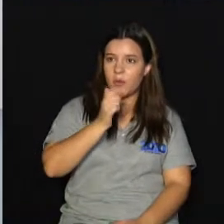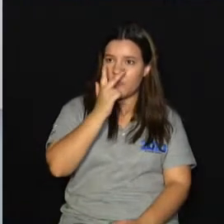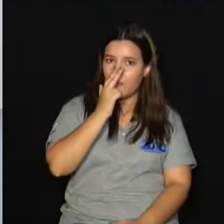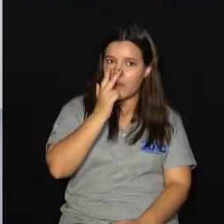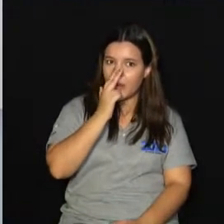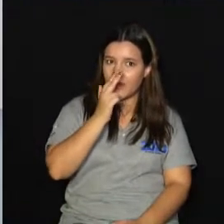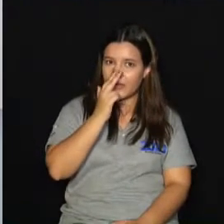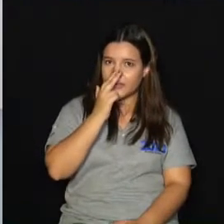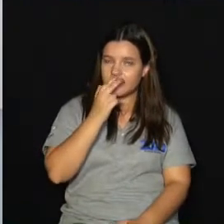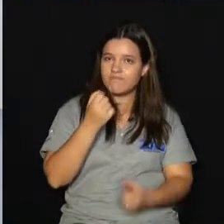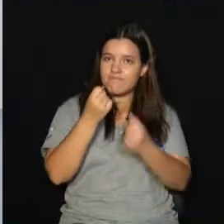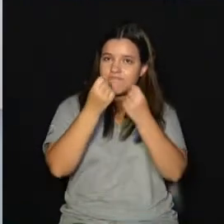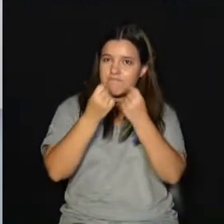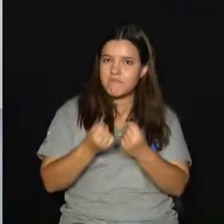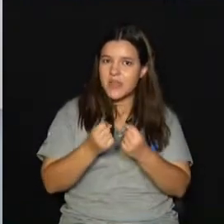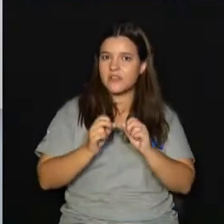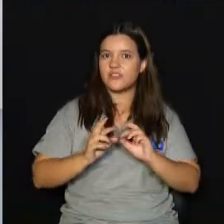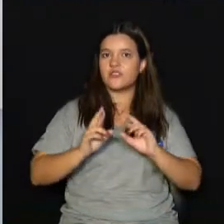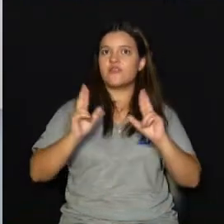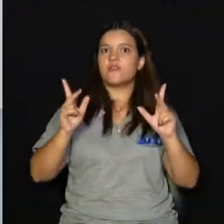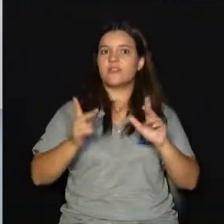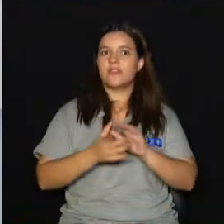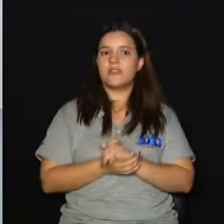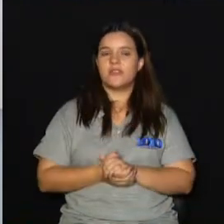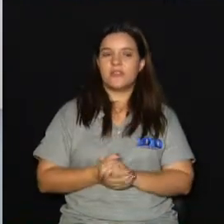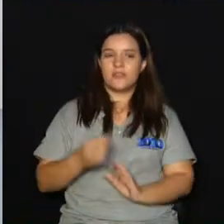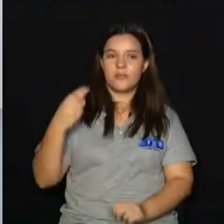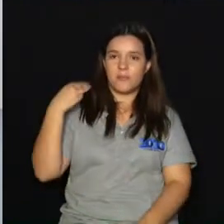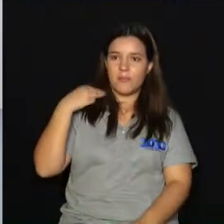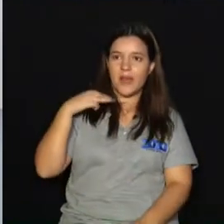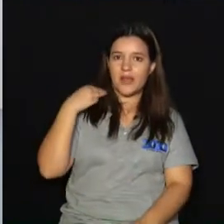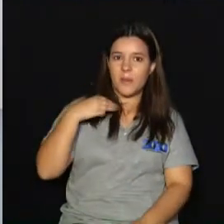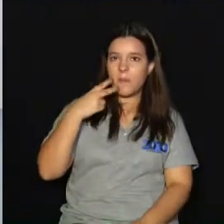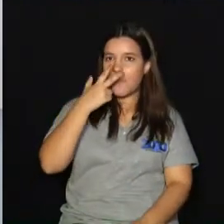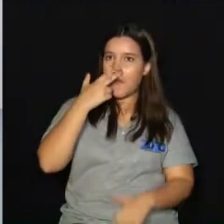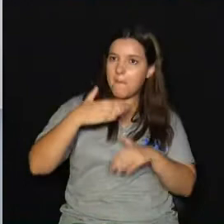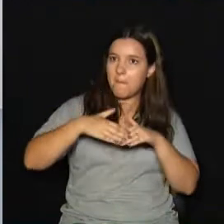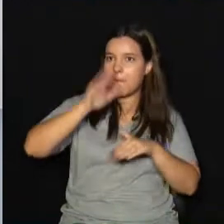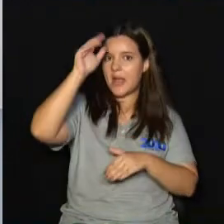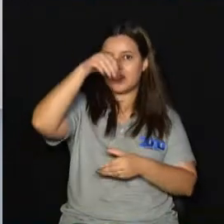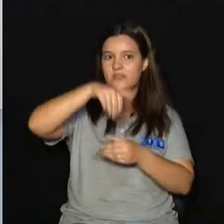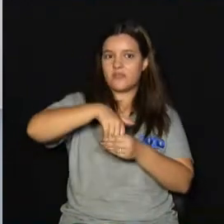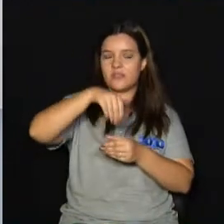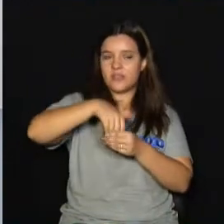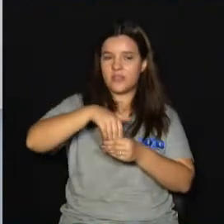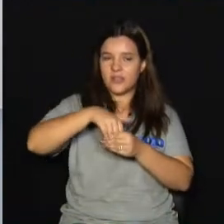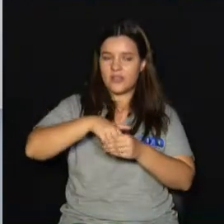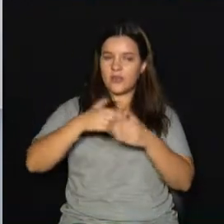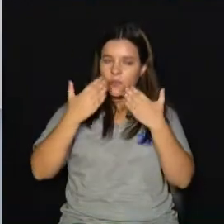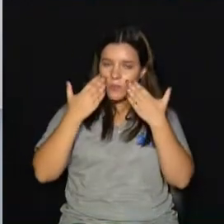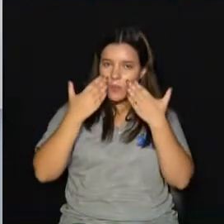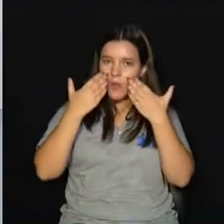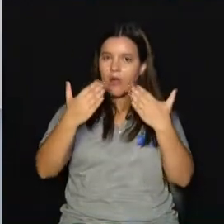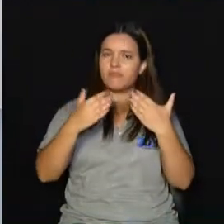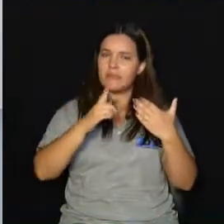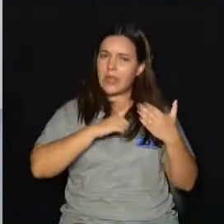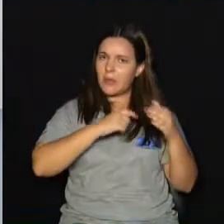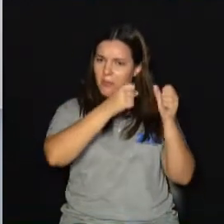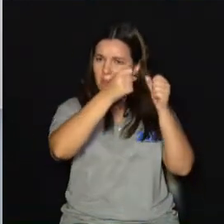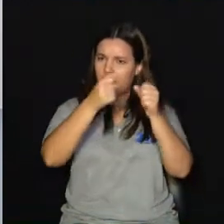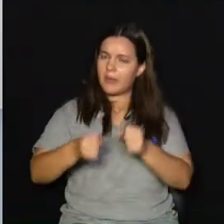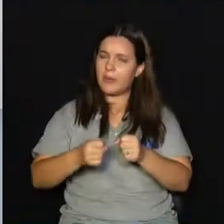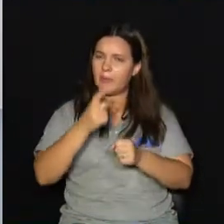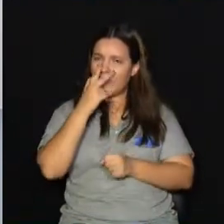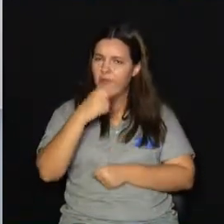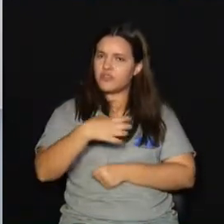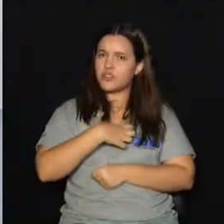conseguir ter um peso diferente? O fato da Mariana Conte ter sido a mais votada demonstra esse poder, um fator